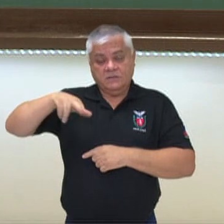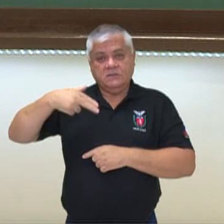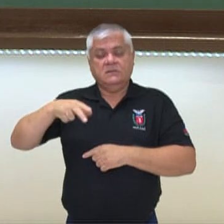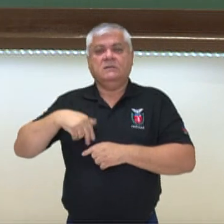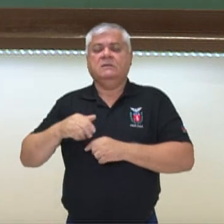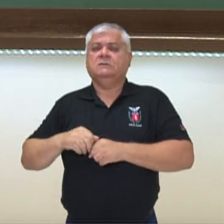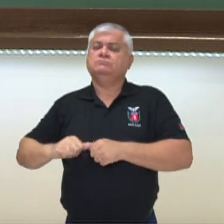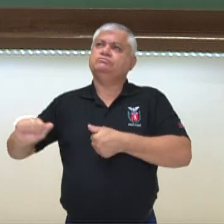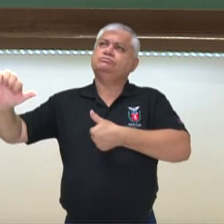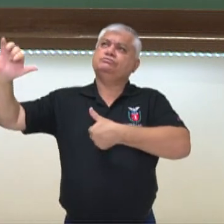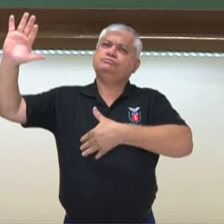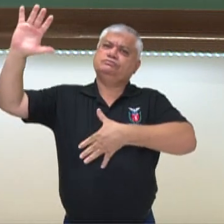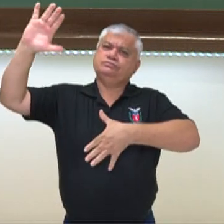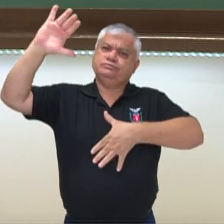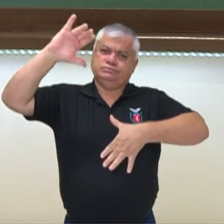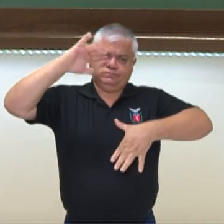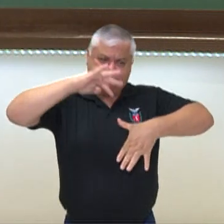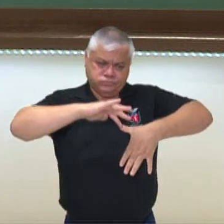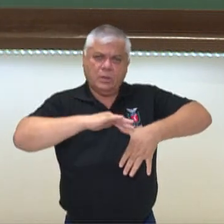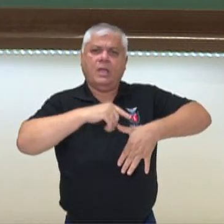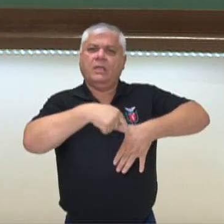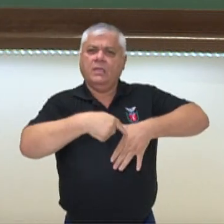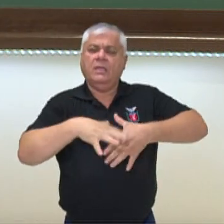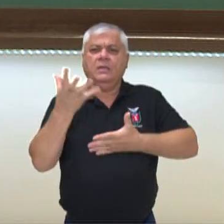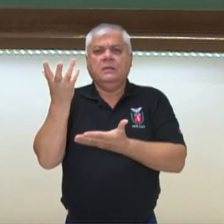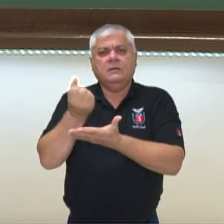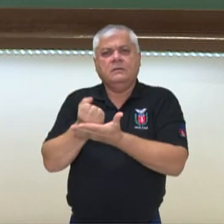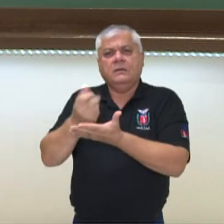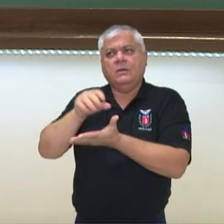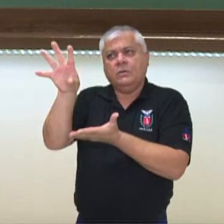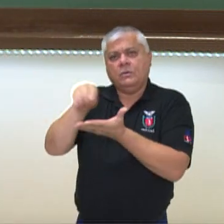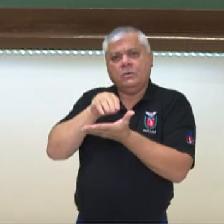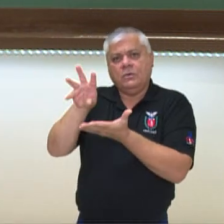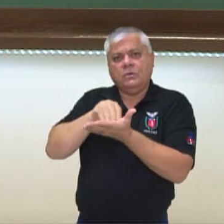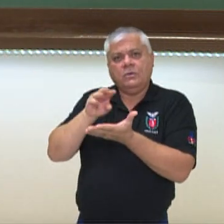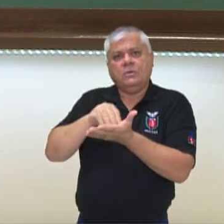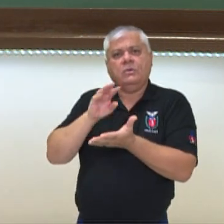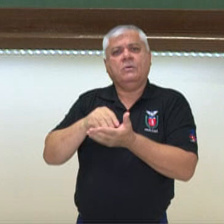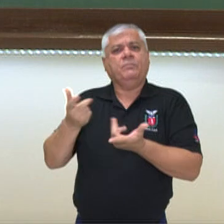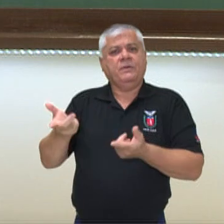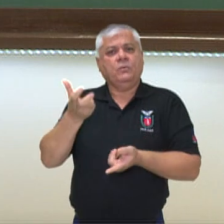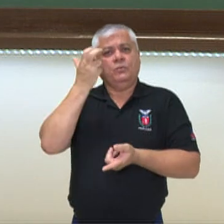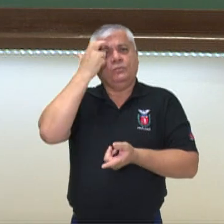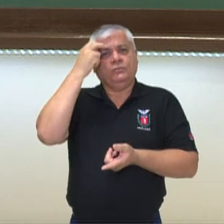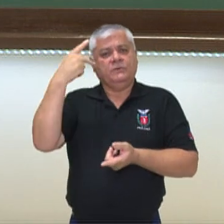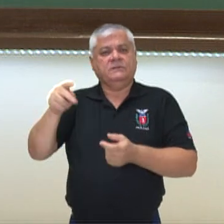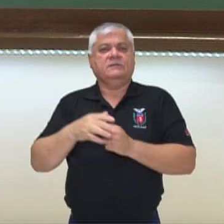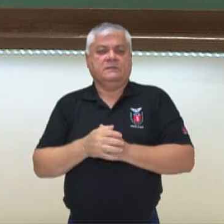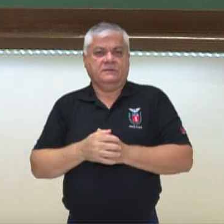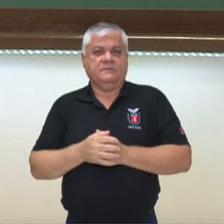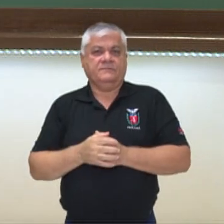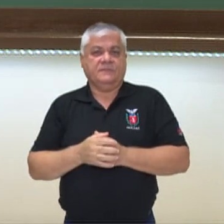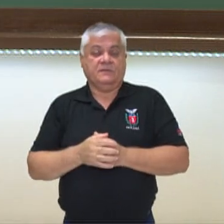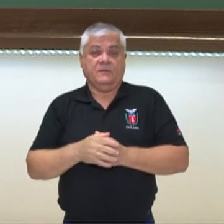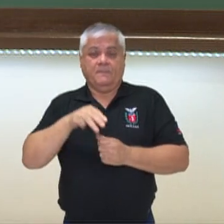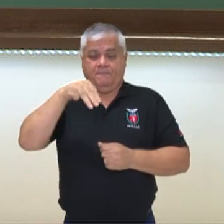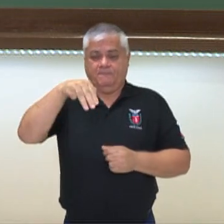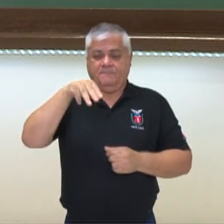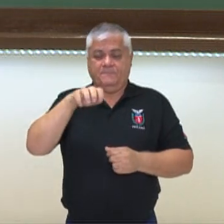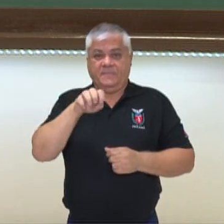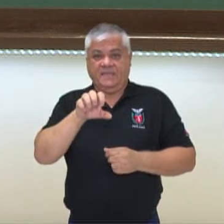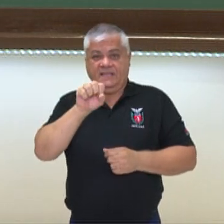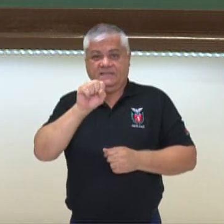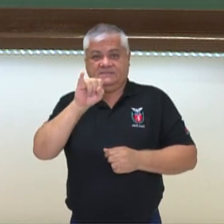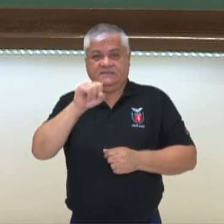para o Ocidente, elas acabaram absorvendo um pouco da cultura, então muda-se. Como a igreja messiânica, que faz cura